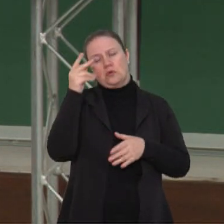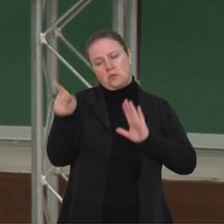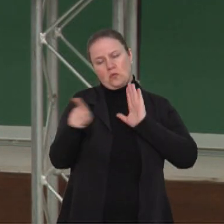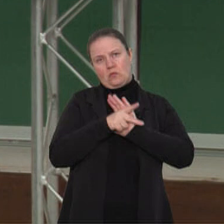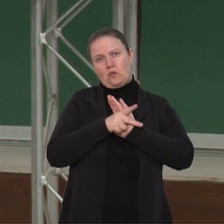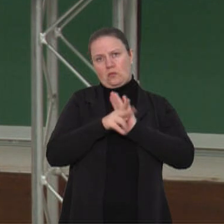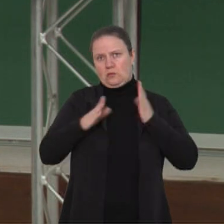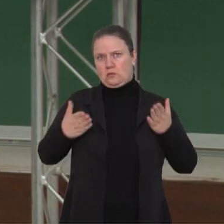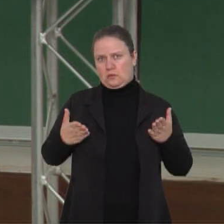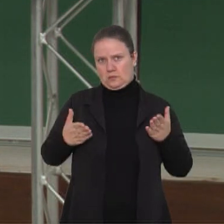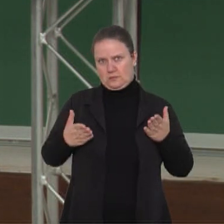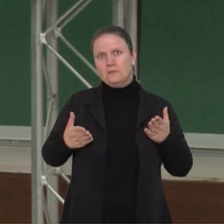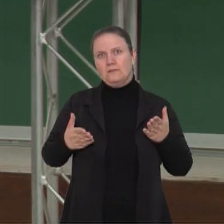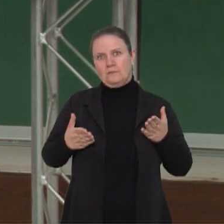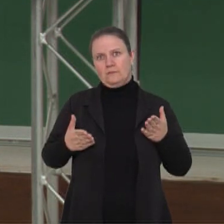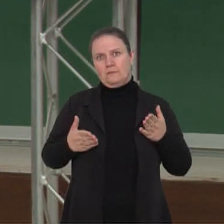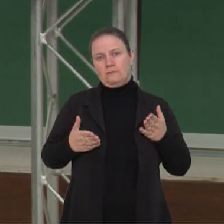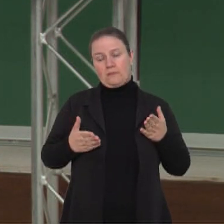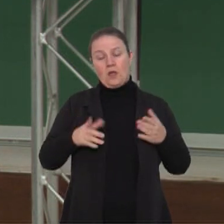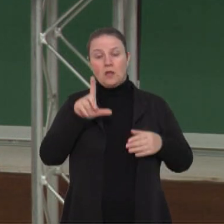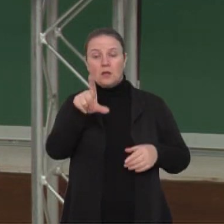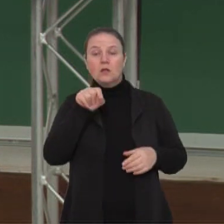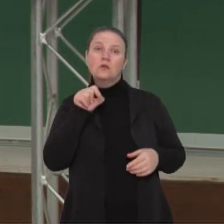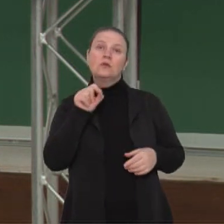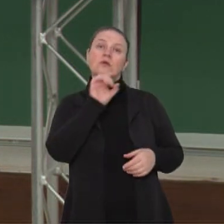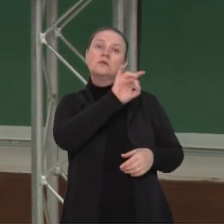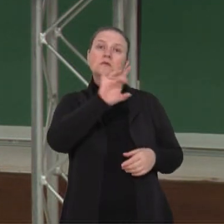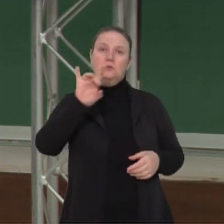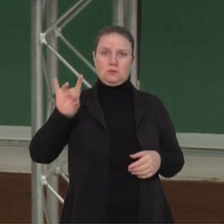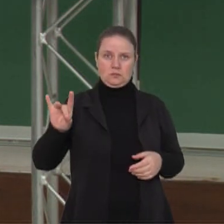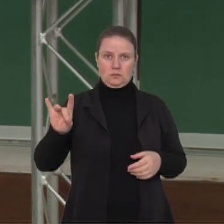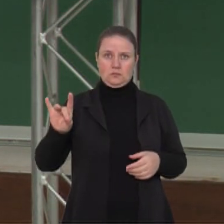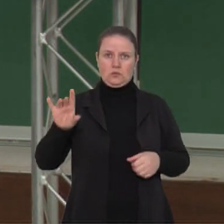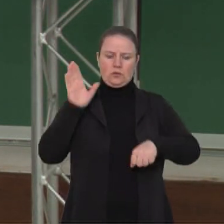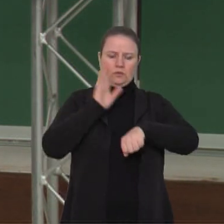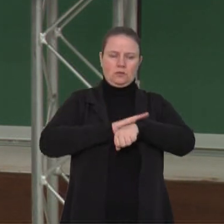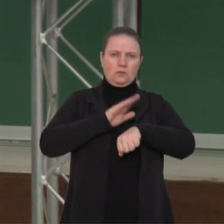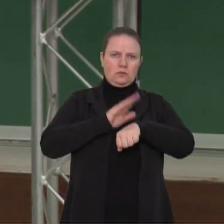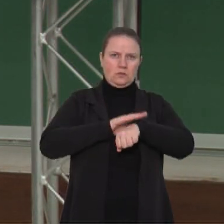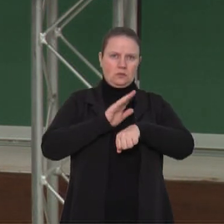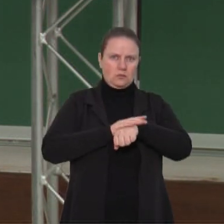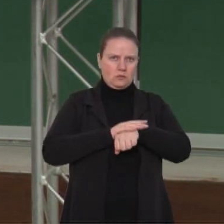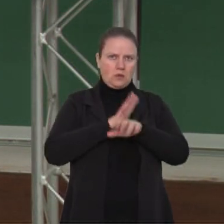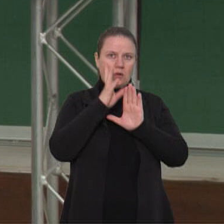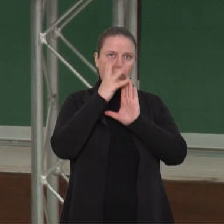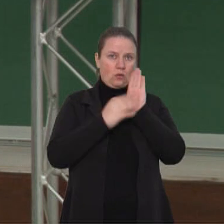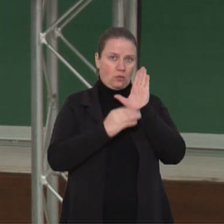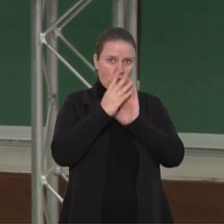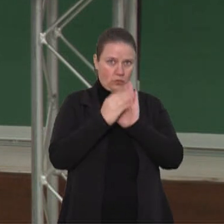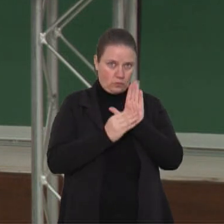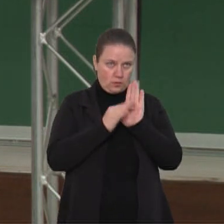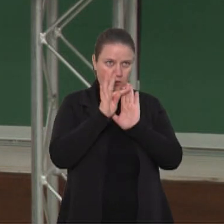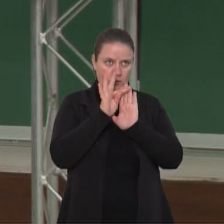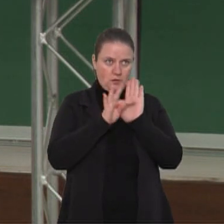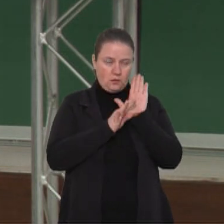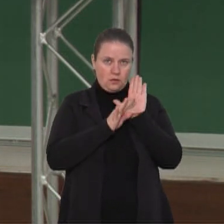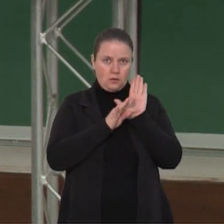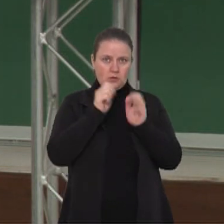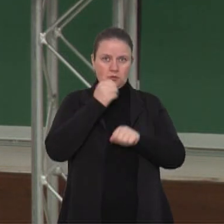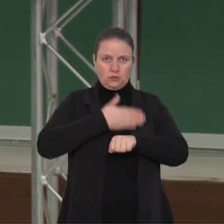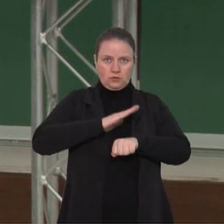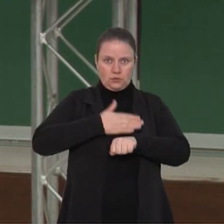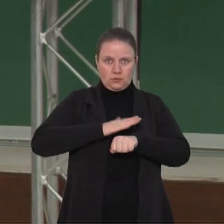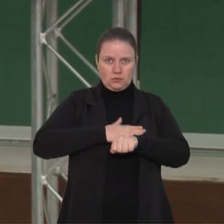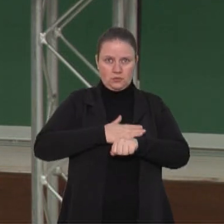pesquisa, mas aí fica a seu critério, ok? Então, vou dar um tempinho para vocês copiarem essa parte e daqui a pouco